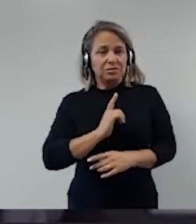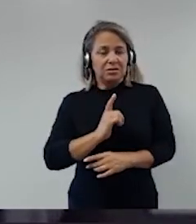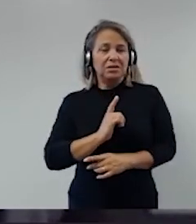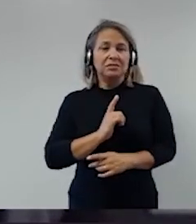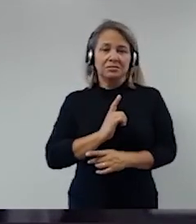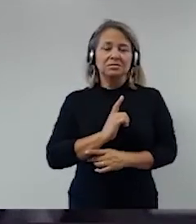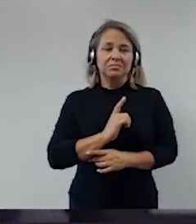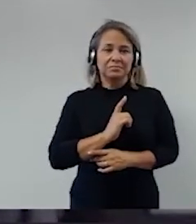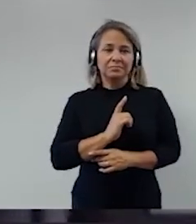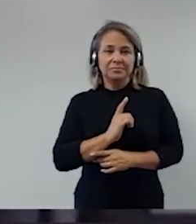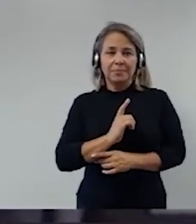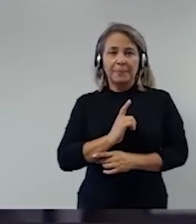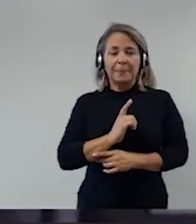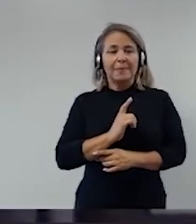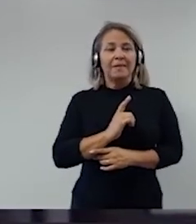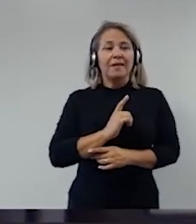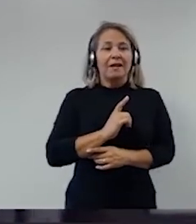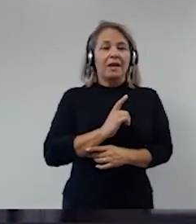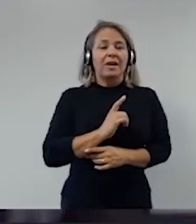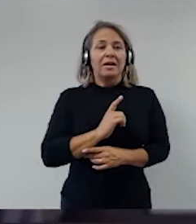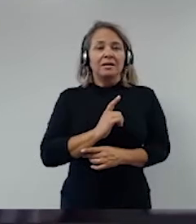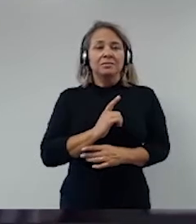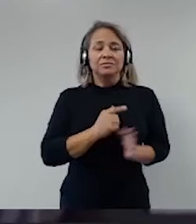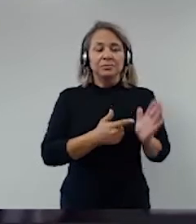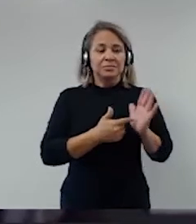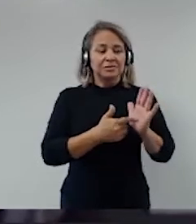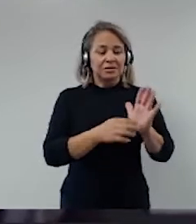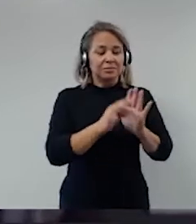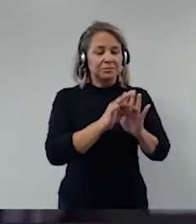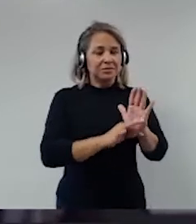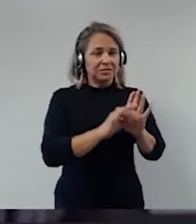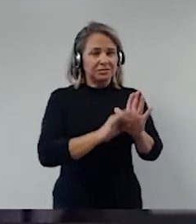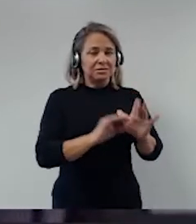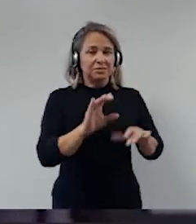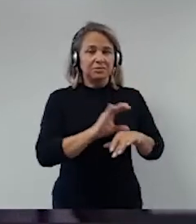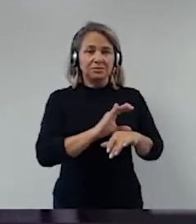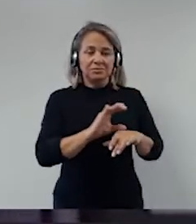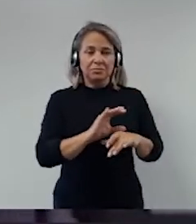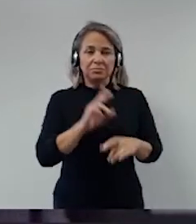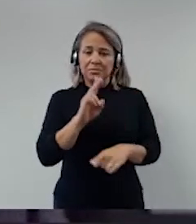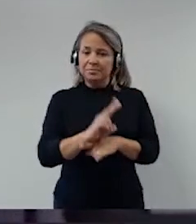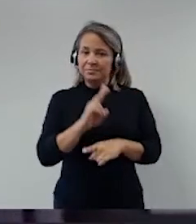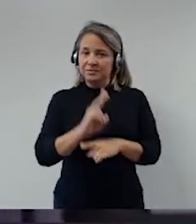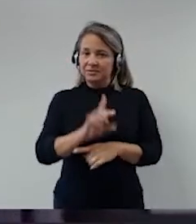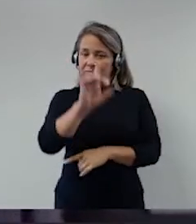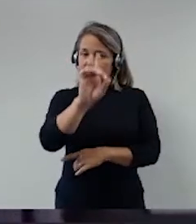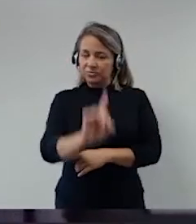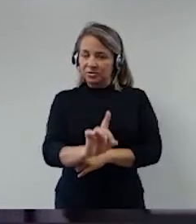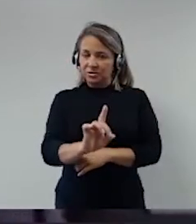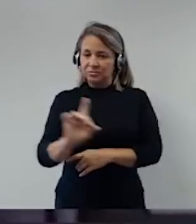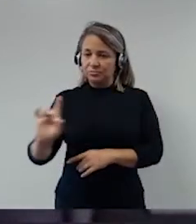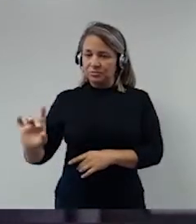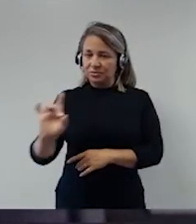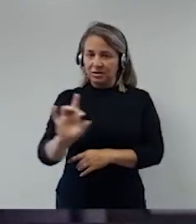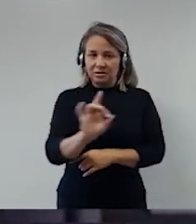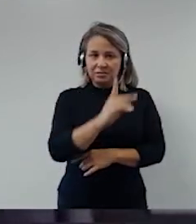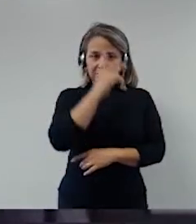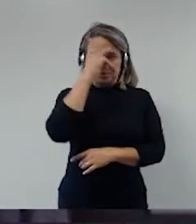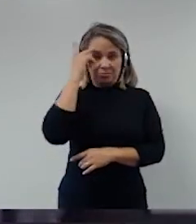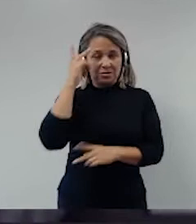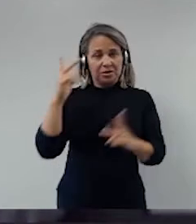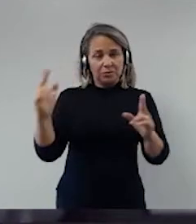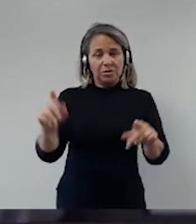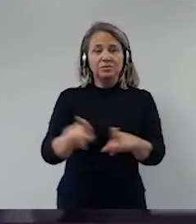existem, e assim foi posto pelo texto da Constituição, para proteger os direitos individuais, assim como os